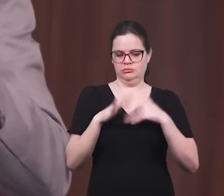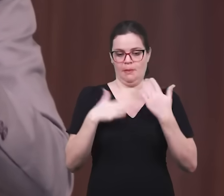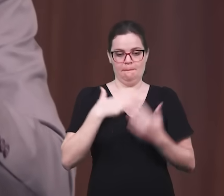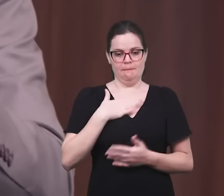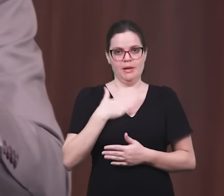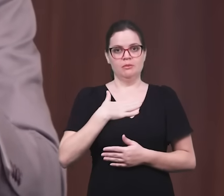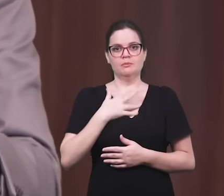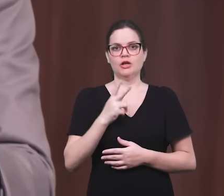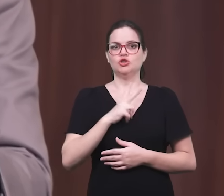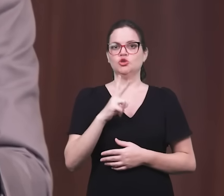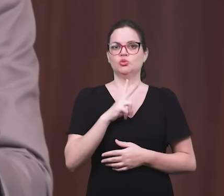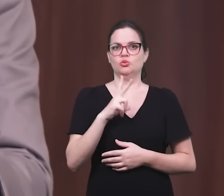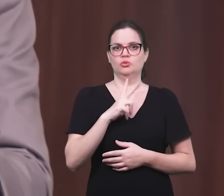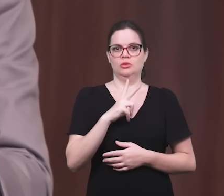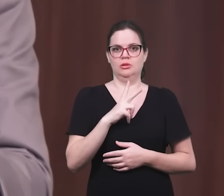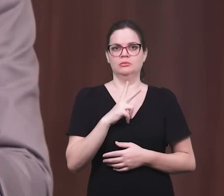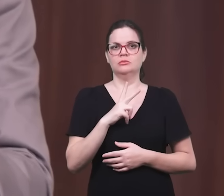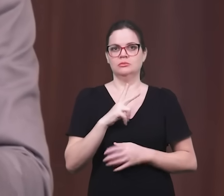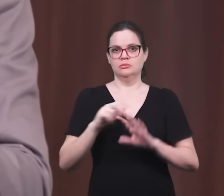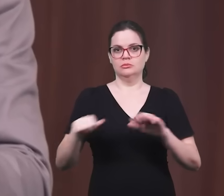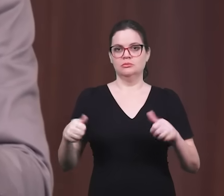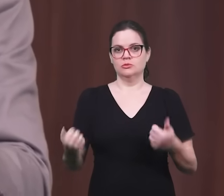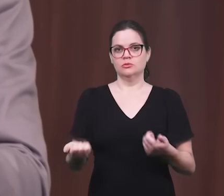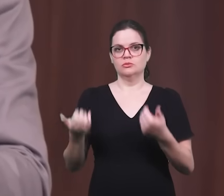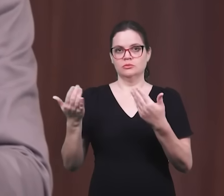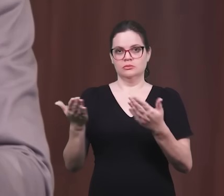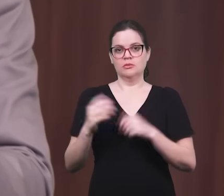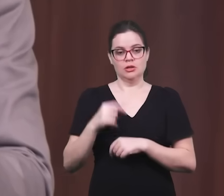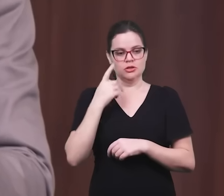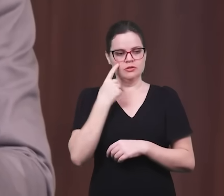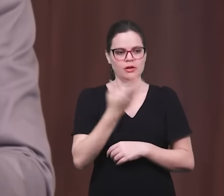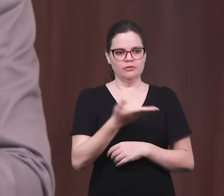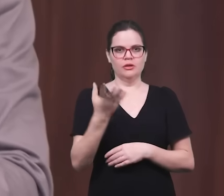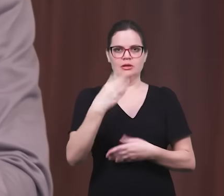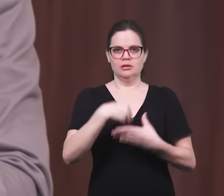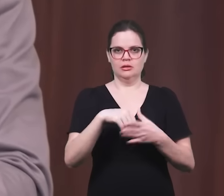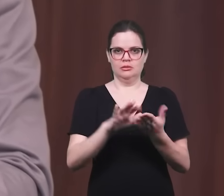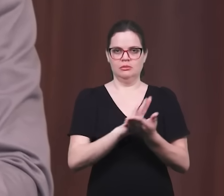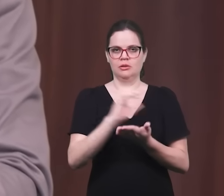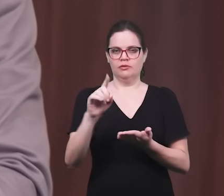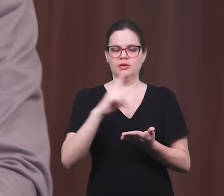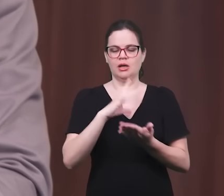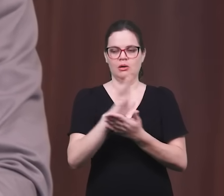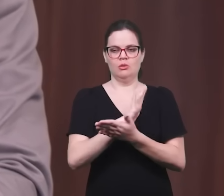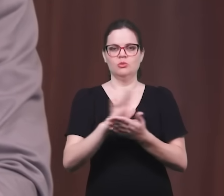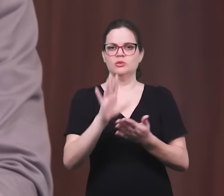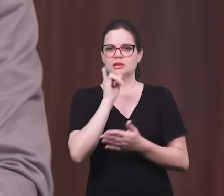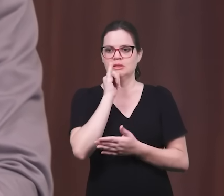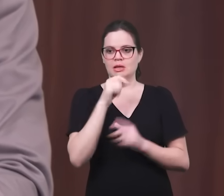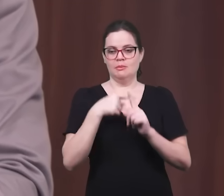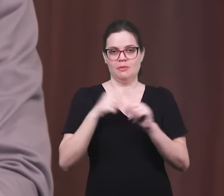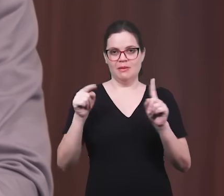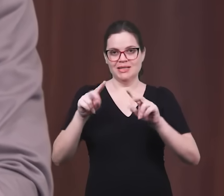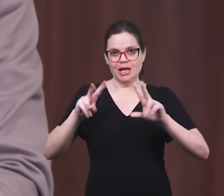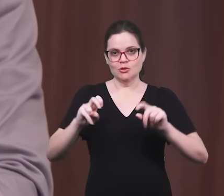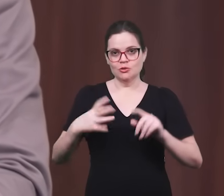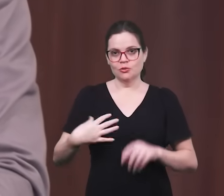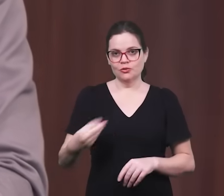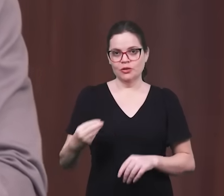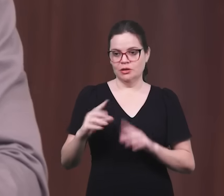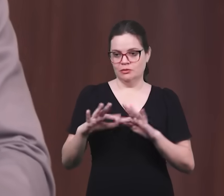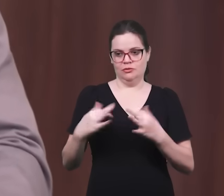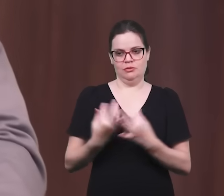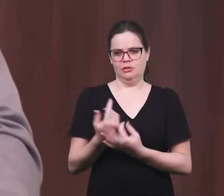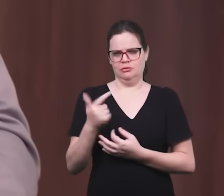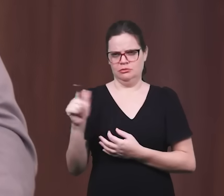a sua vida espiritual no altar. Nós vamos encontrar isso muito na Bíblia. Mas não cita os filhos.